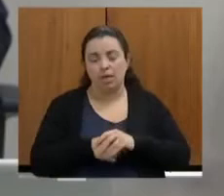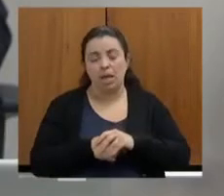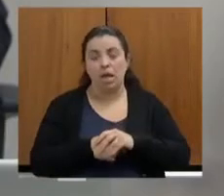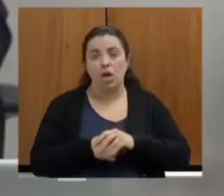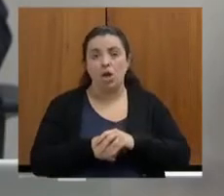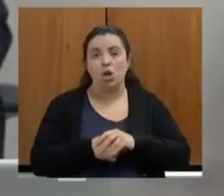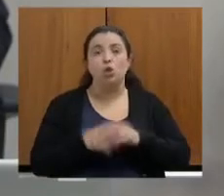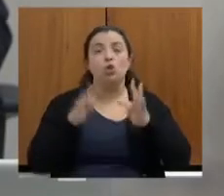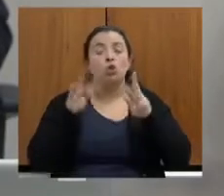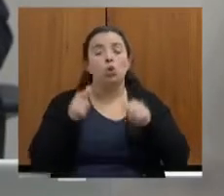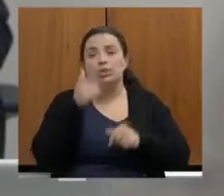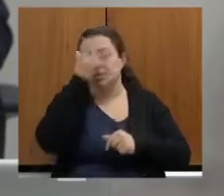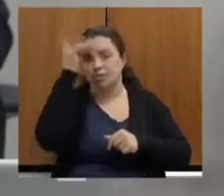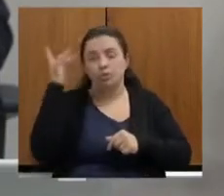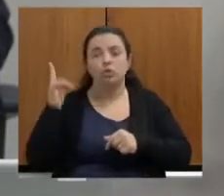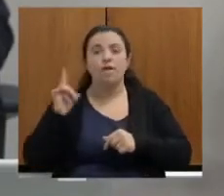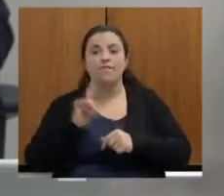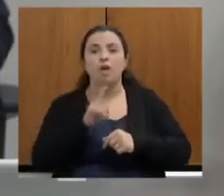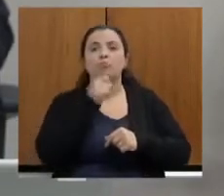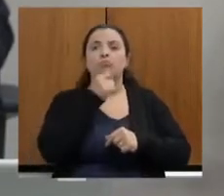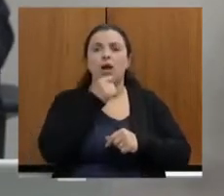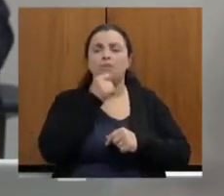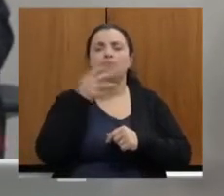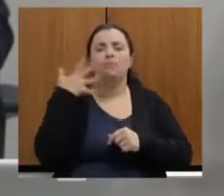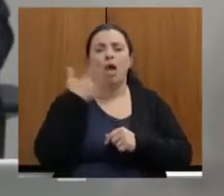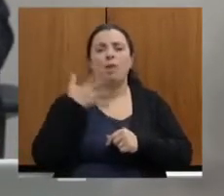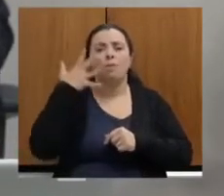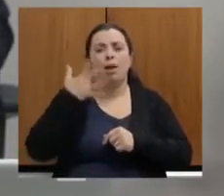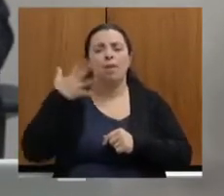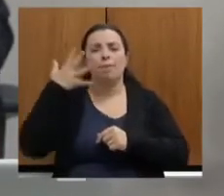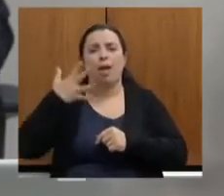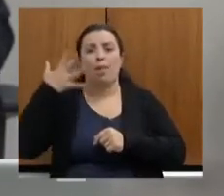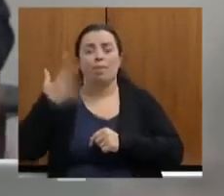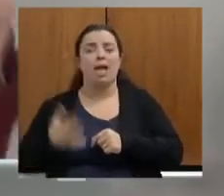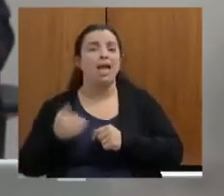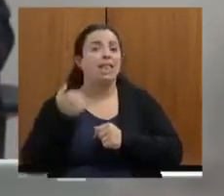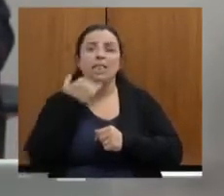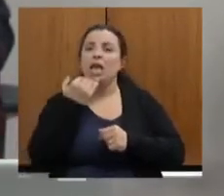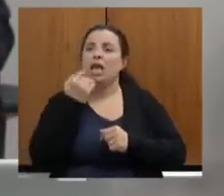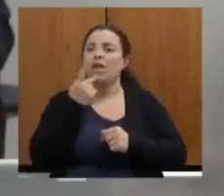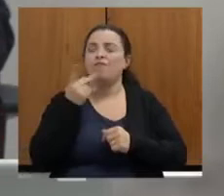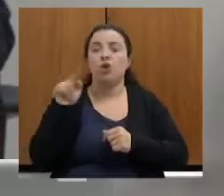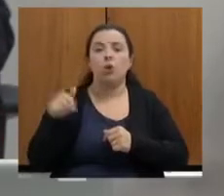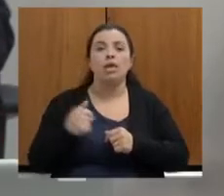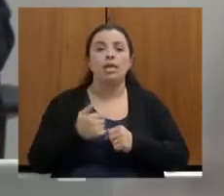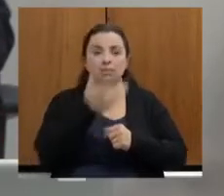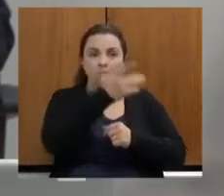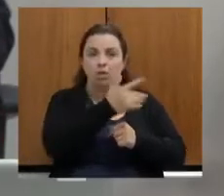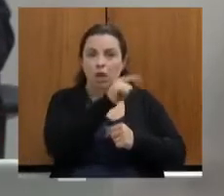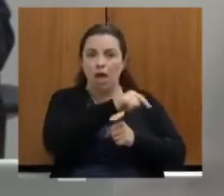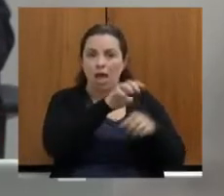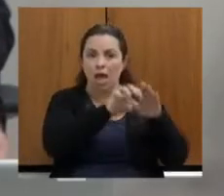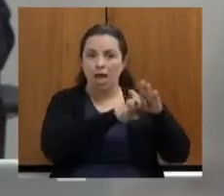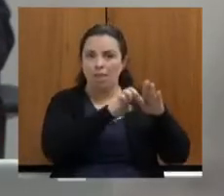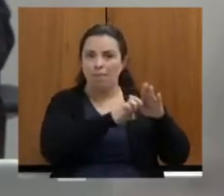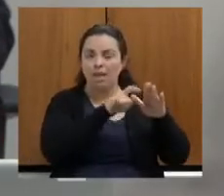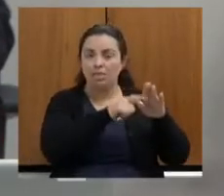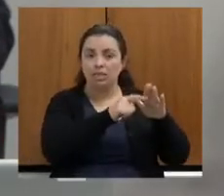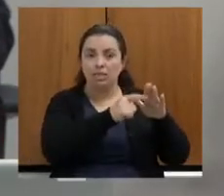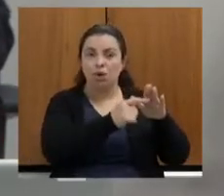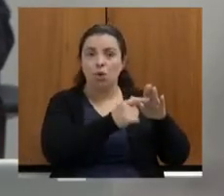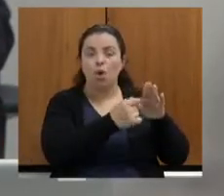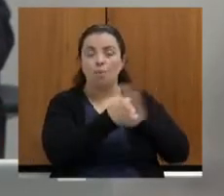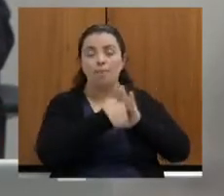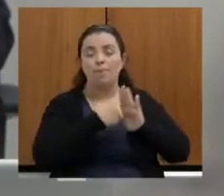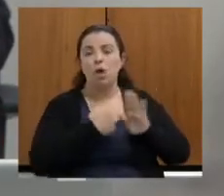veio aqui e disse que está sendo ouvida na construção dessa repactuação isso é